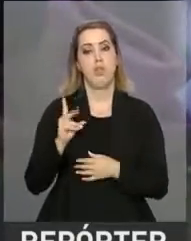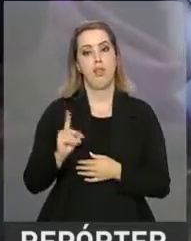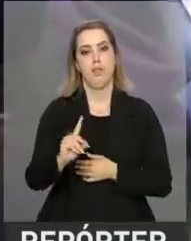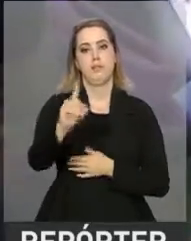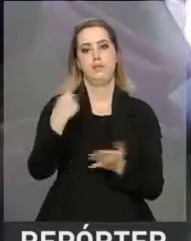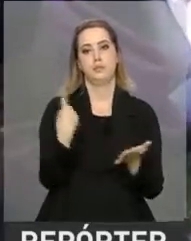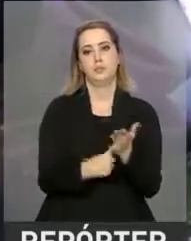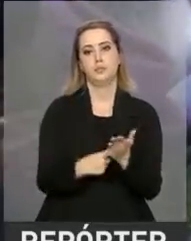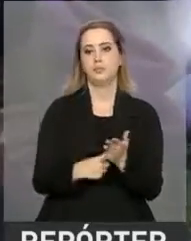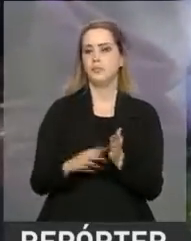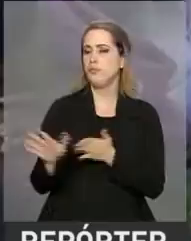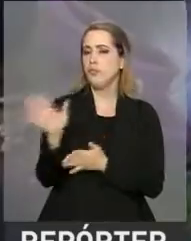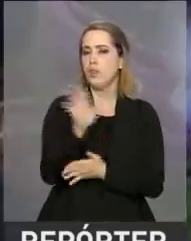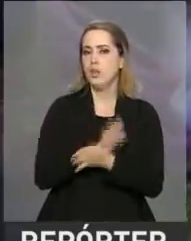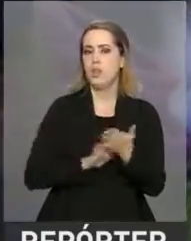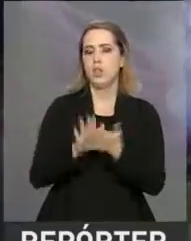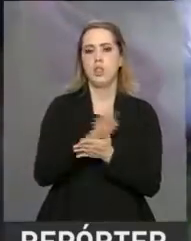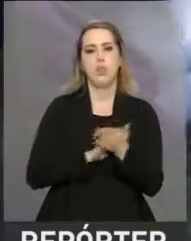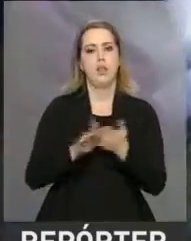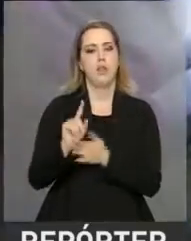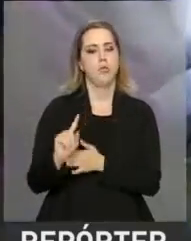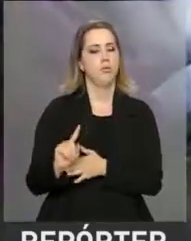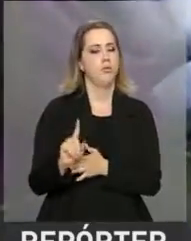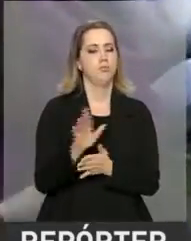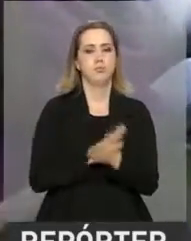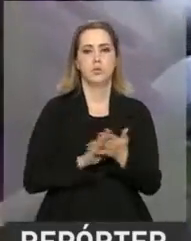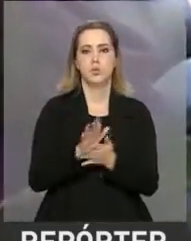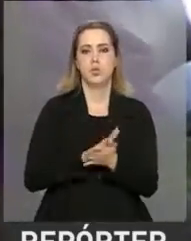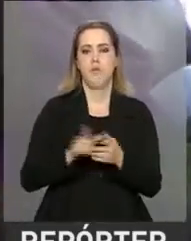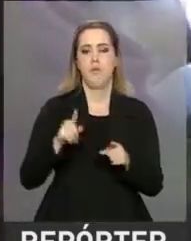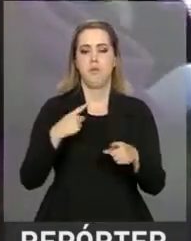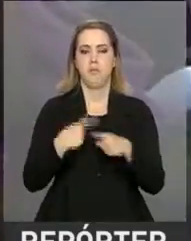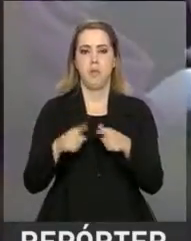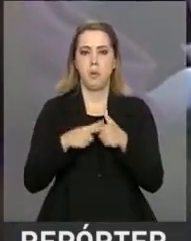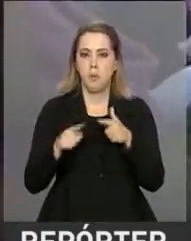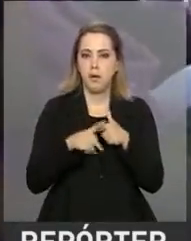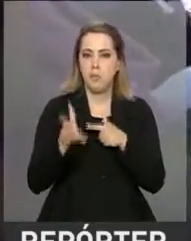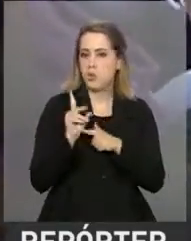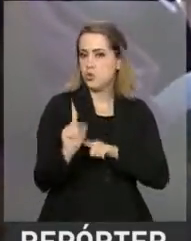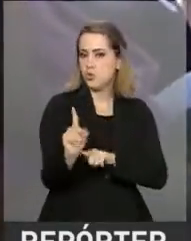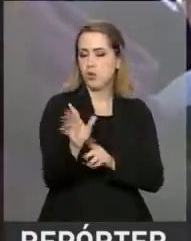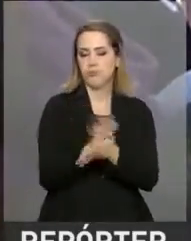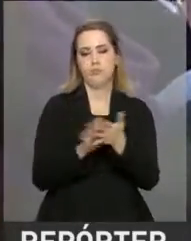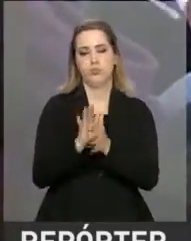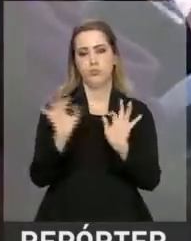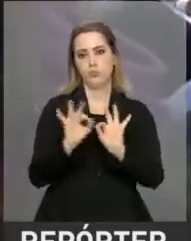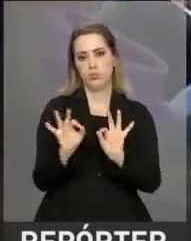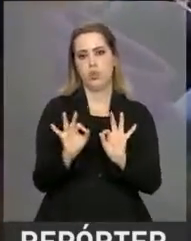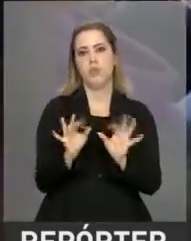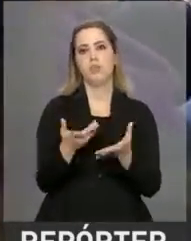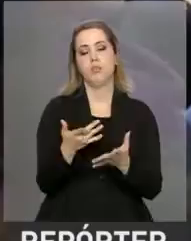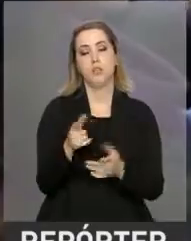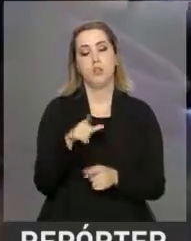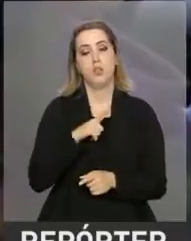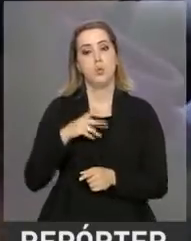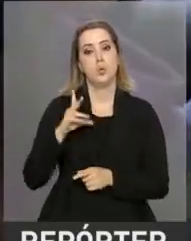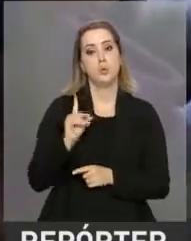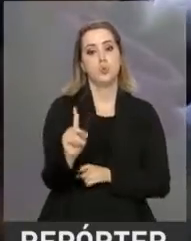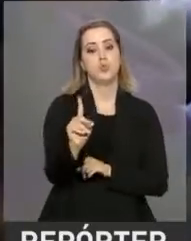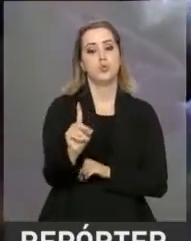Nem um direito do trabalhador sofre ameaça. Os direitos dos trabalhadores